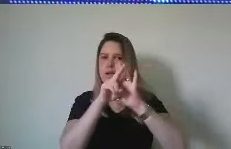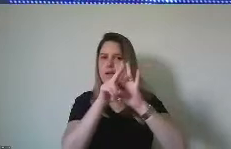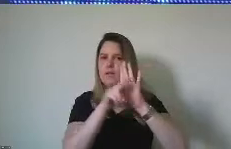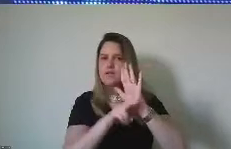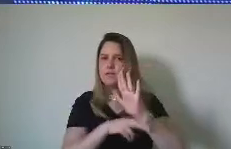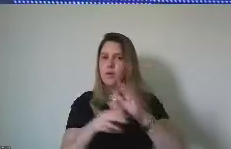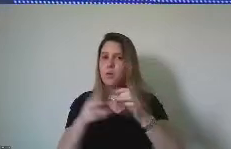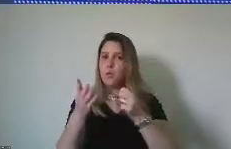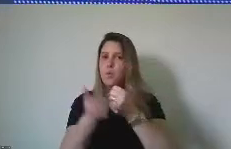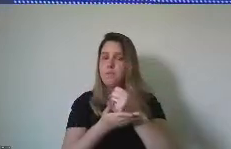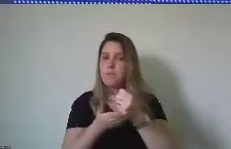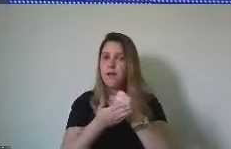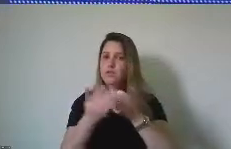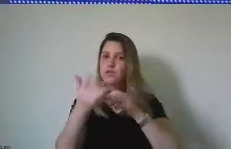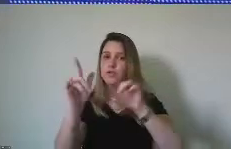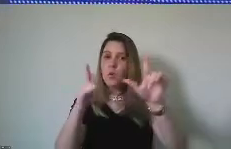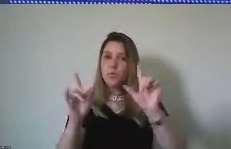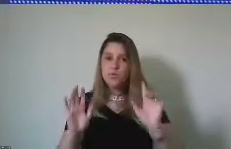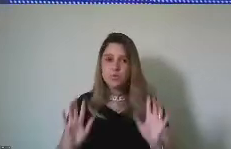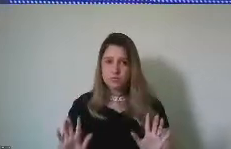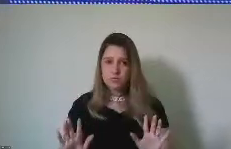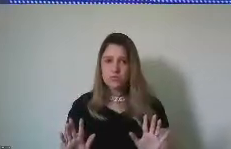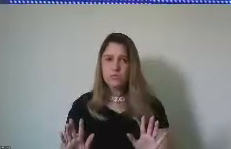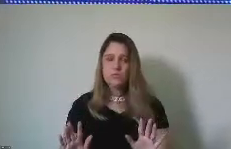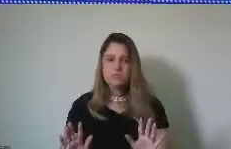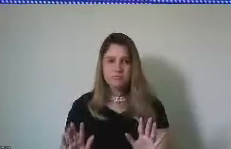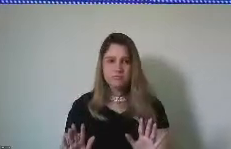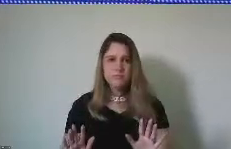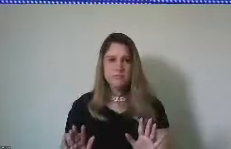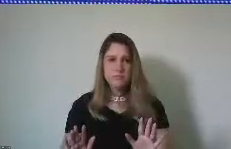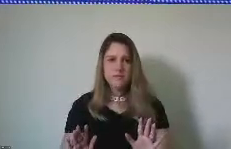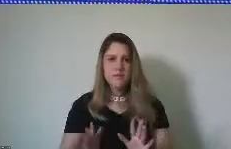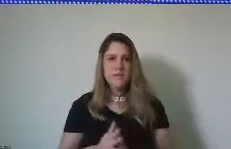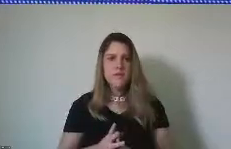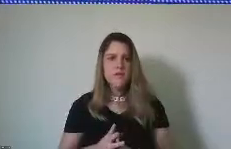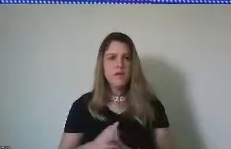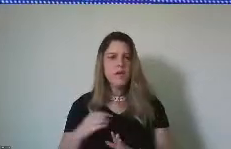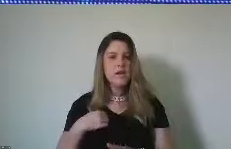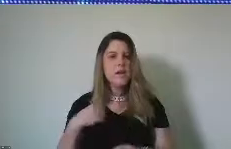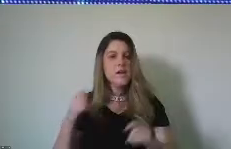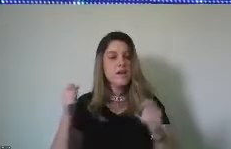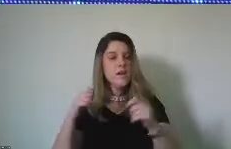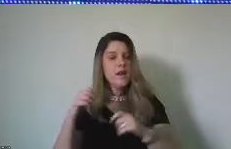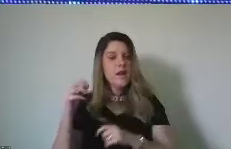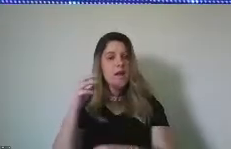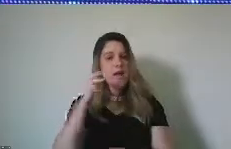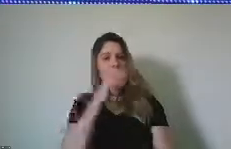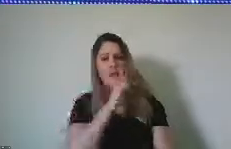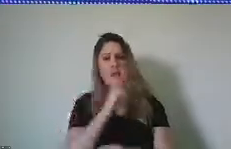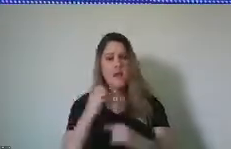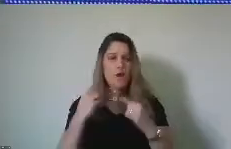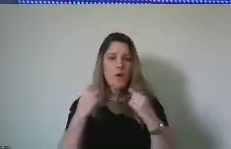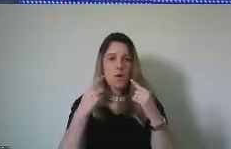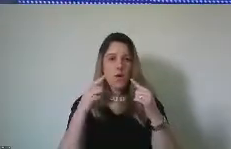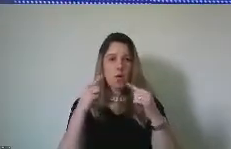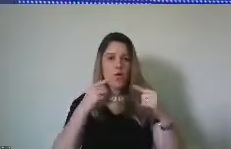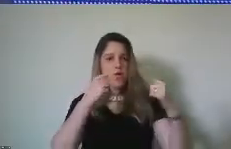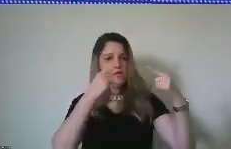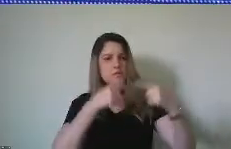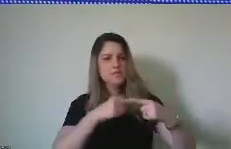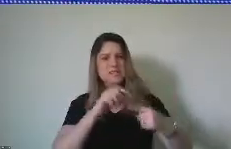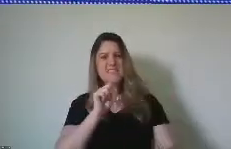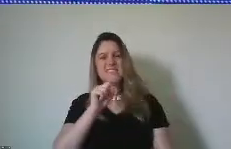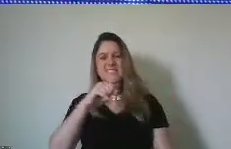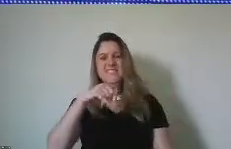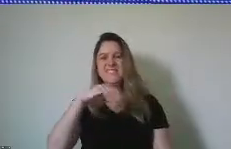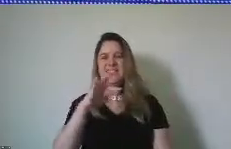e definir o desconto e o desconto é absolutamente contra essa competição sintética com